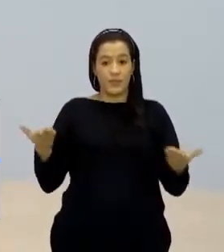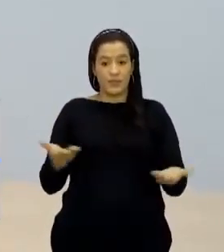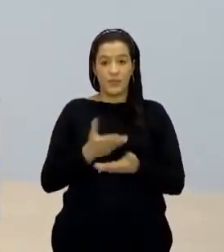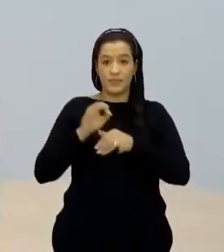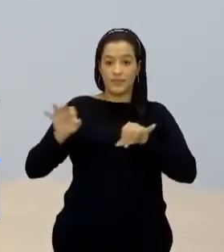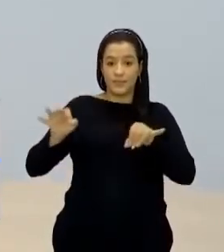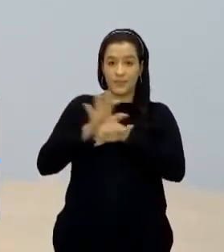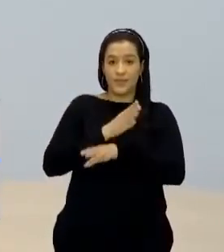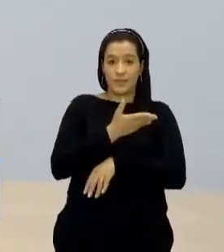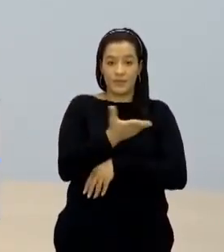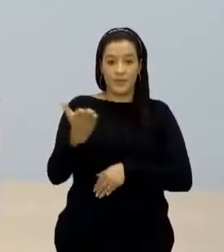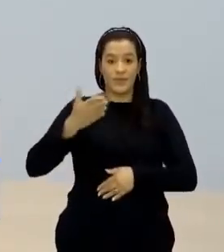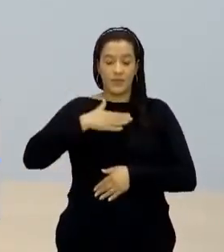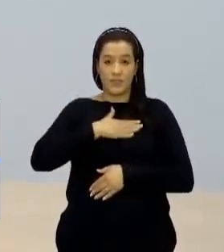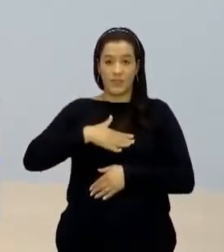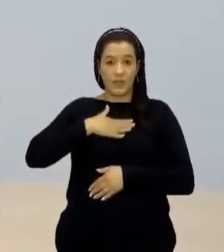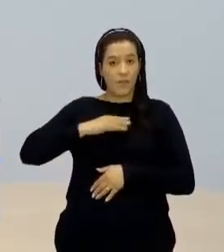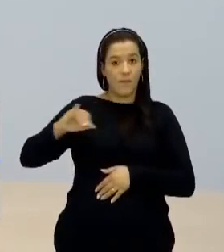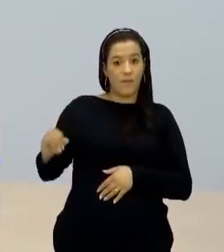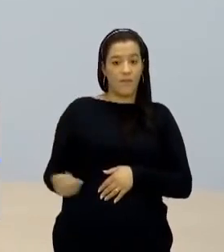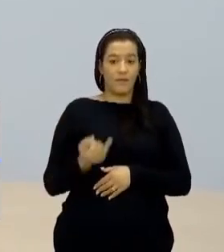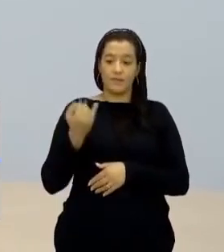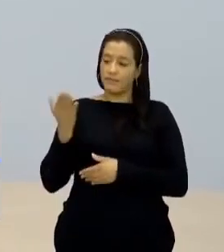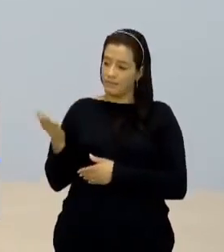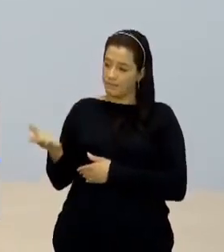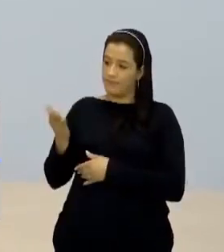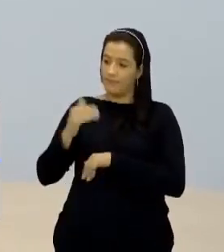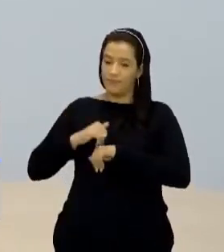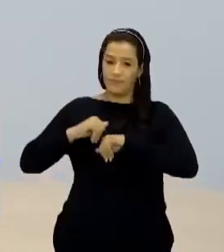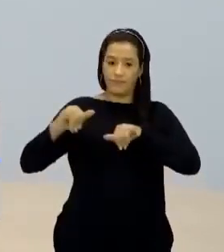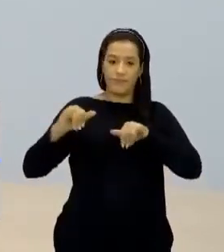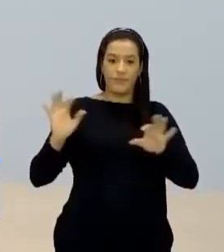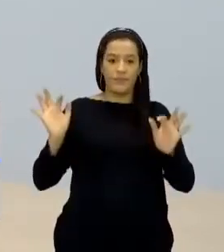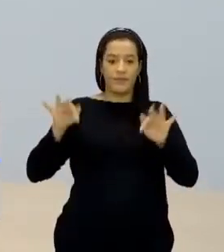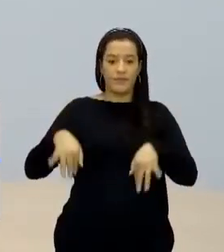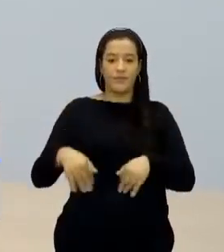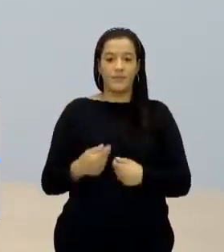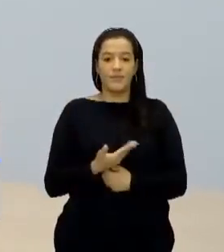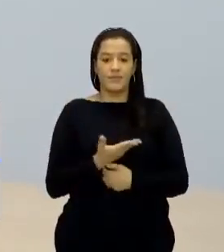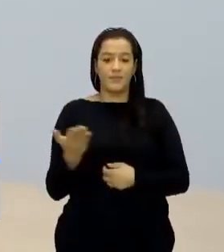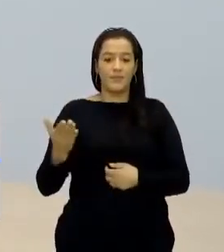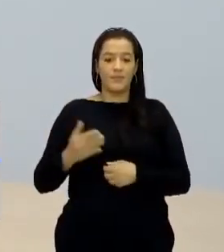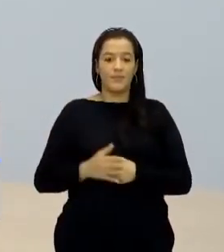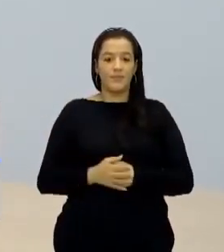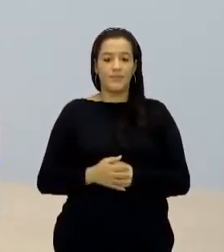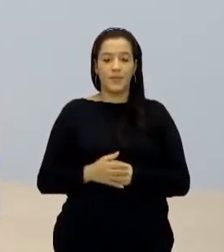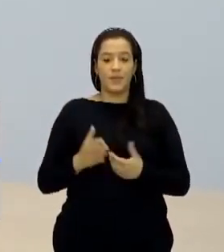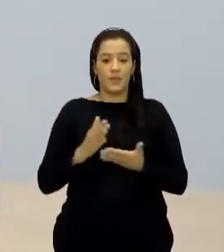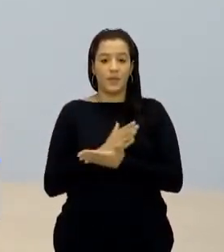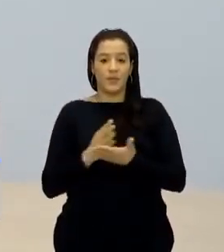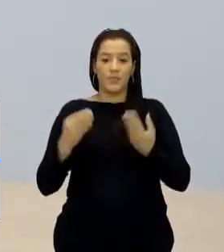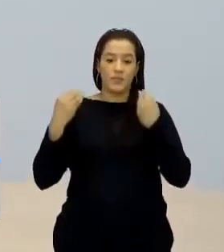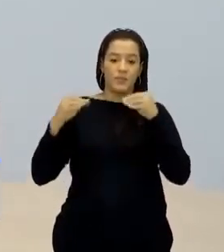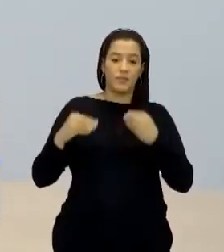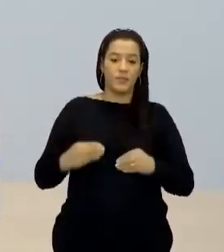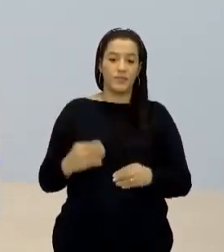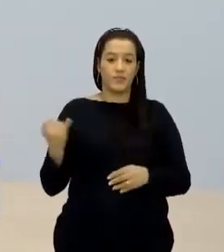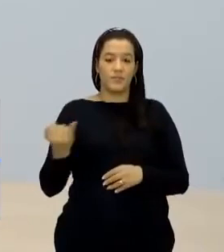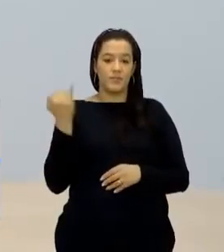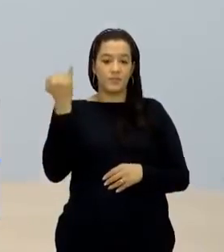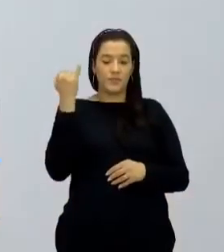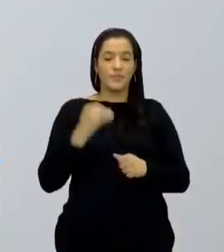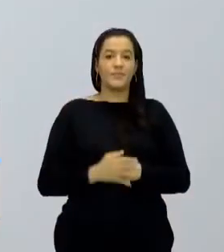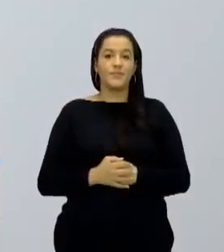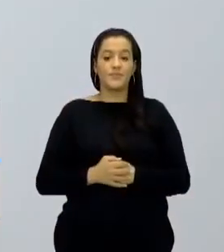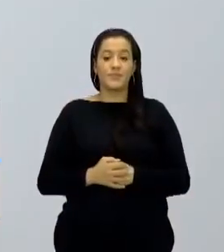a aula aqui. Espero que vocês tenham aí aproveitado. O professor Joel vai encerrar a aula, né, Joel? Sim. Com algumas colocações aí importantes. Isso